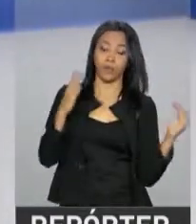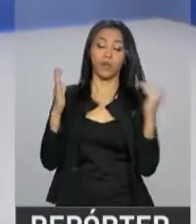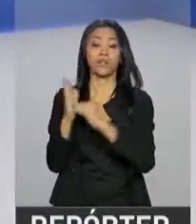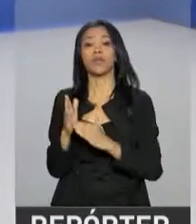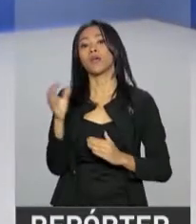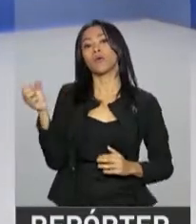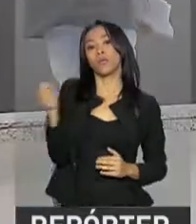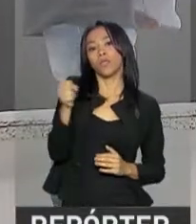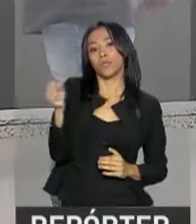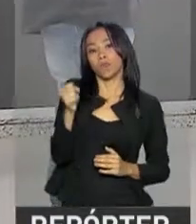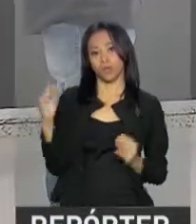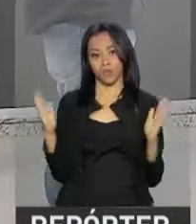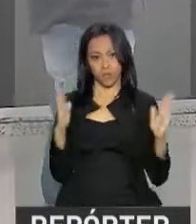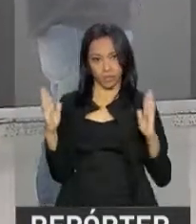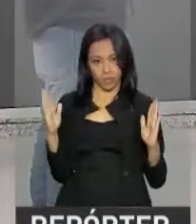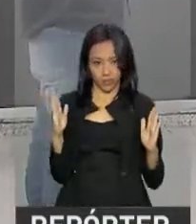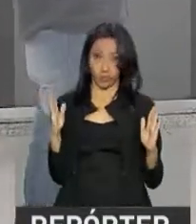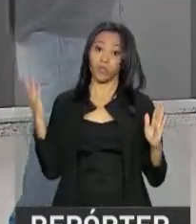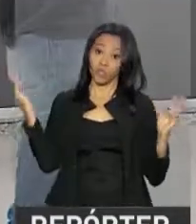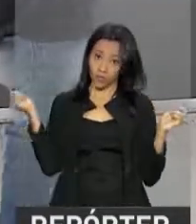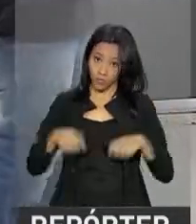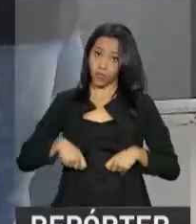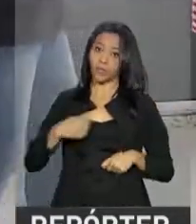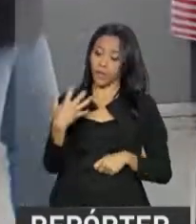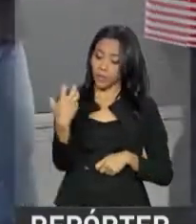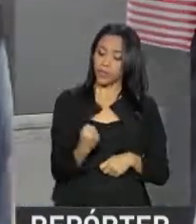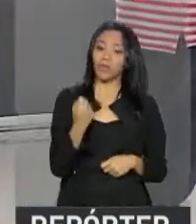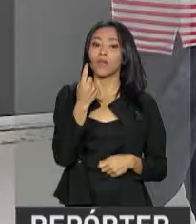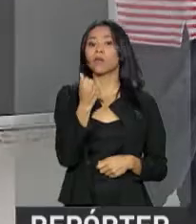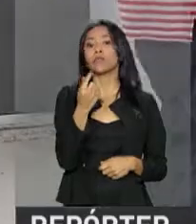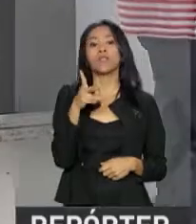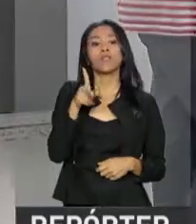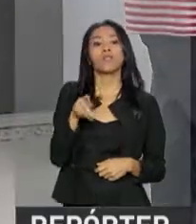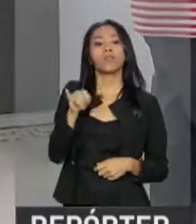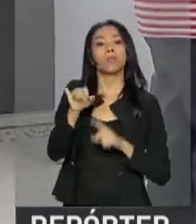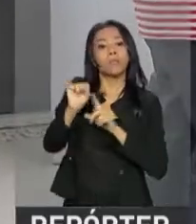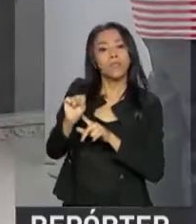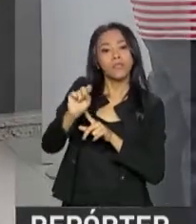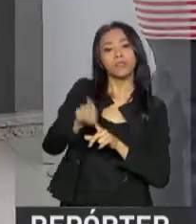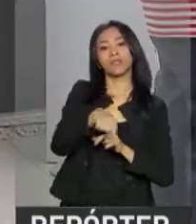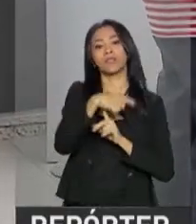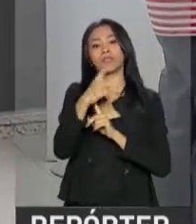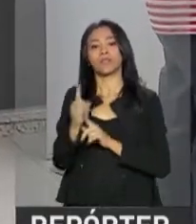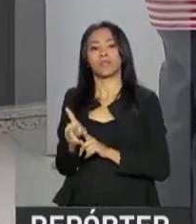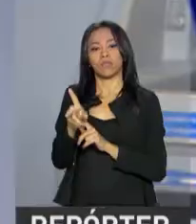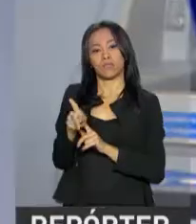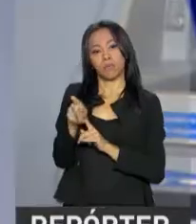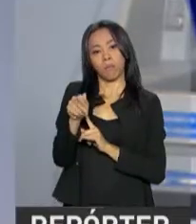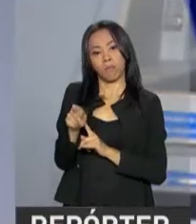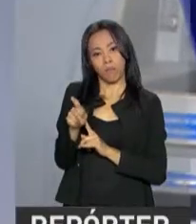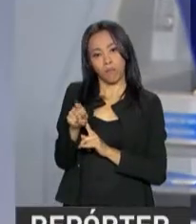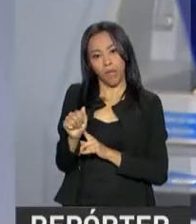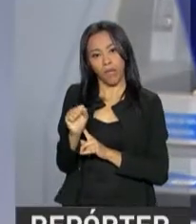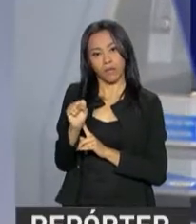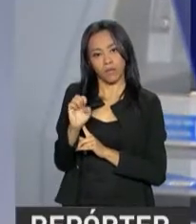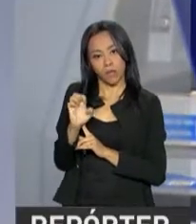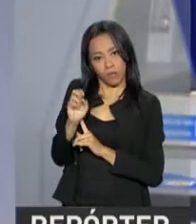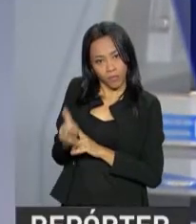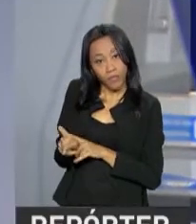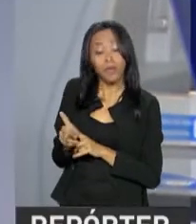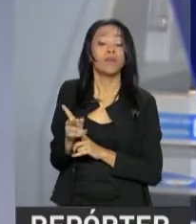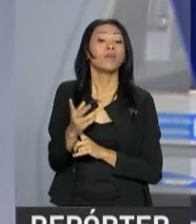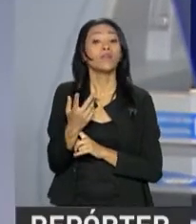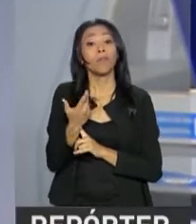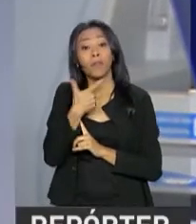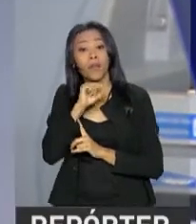1988 já podem sacar os recursos junto ao fundo pis pasep nesta fase os pagamentos serão